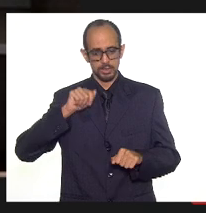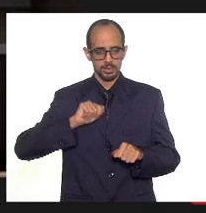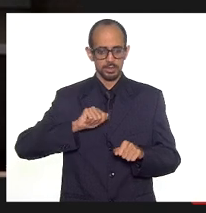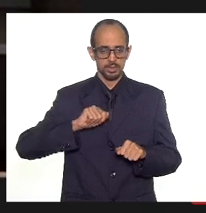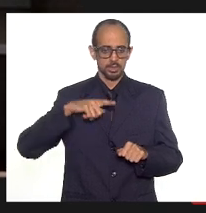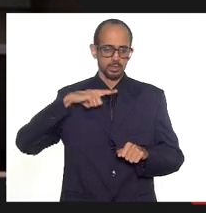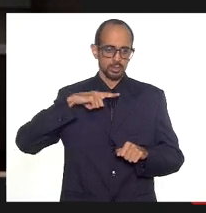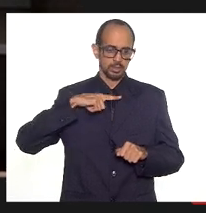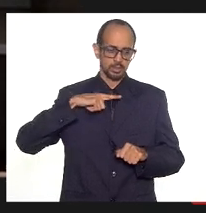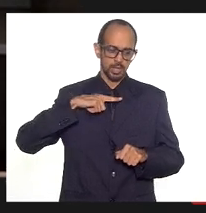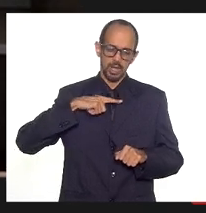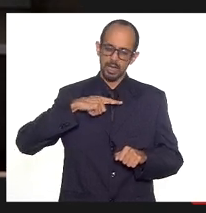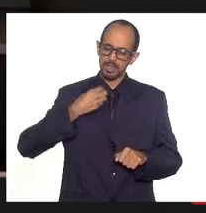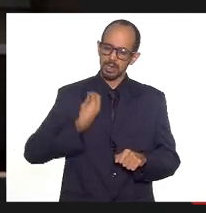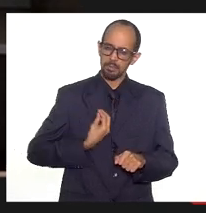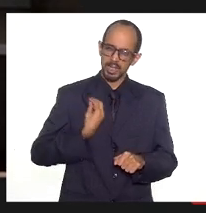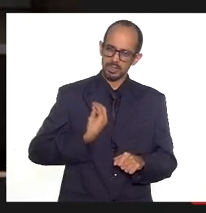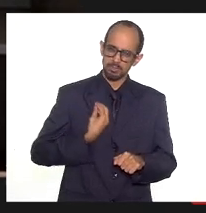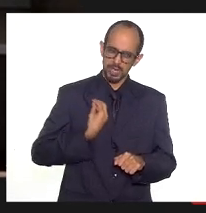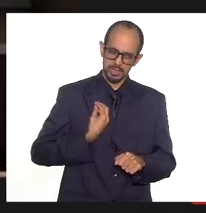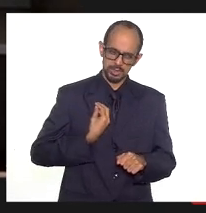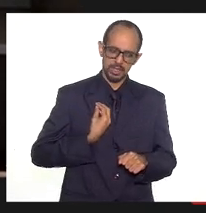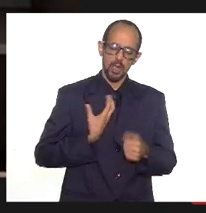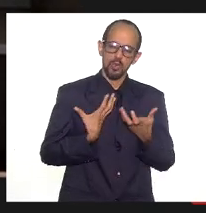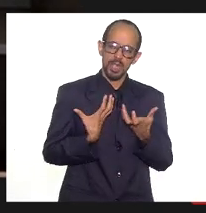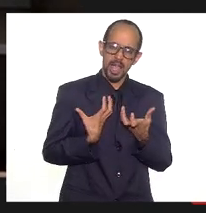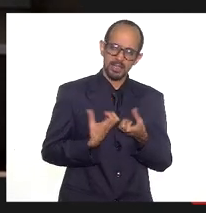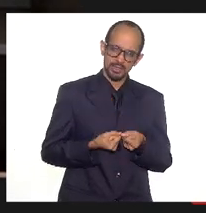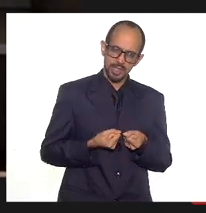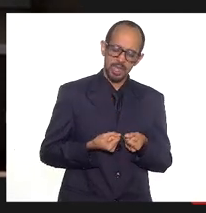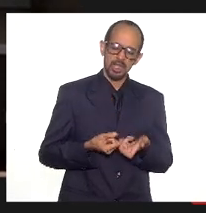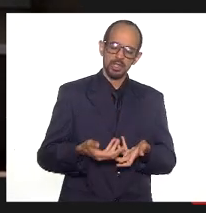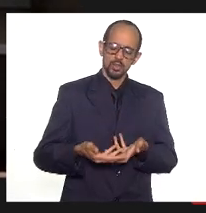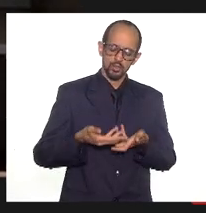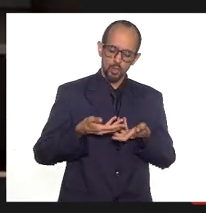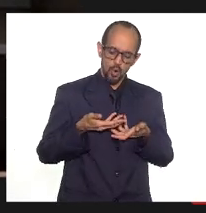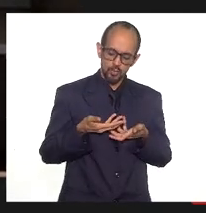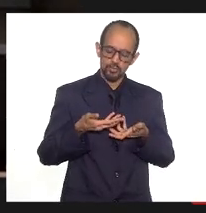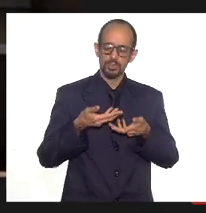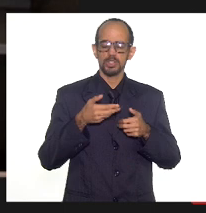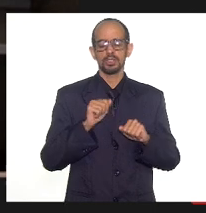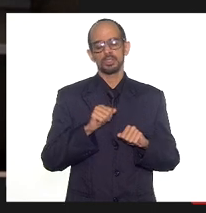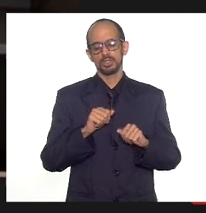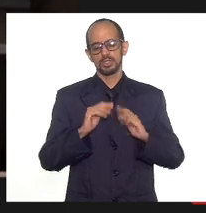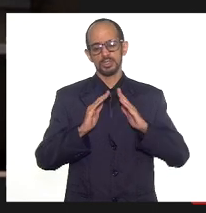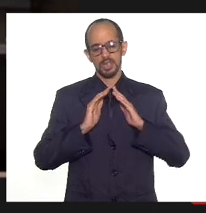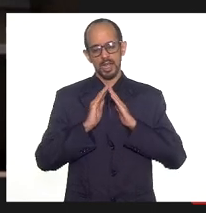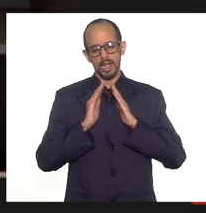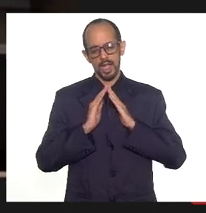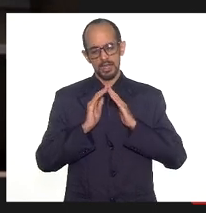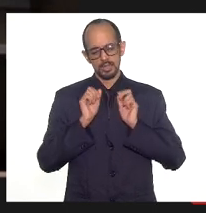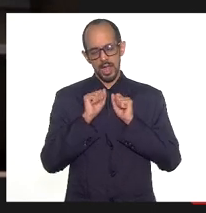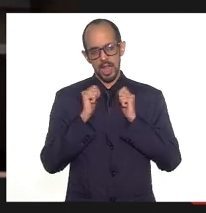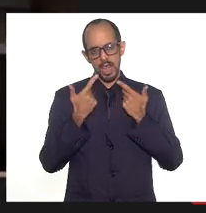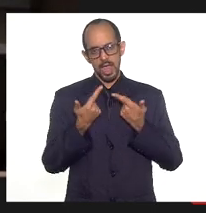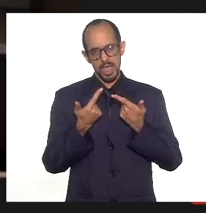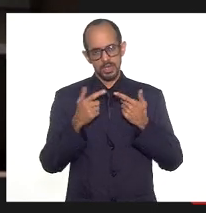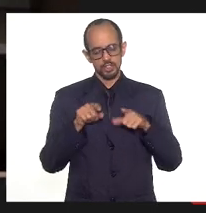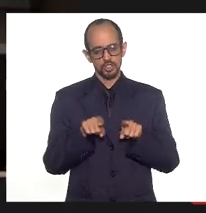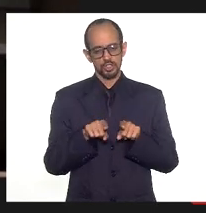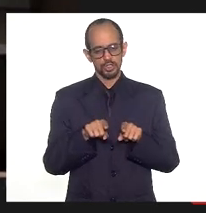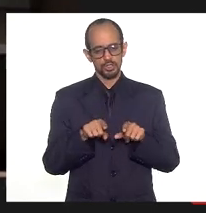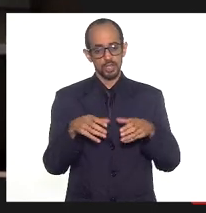sido participativa, atendendo aos convites desta casa, né, não só pela nossa comissão especial, mas